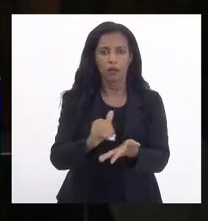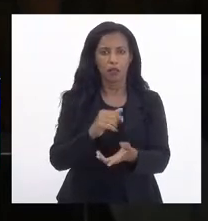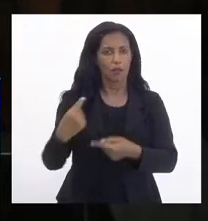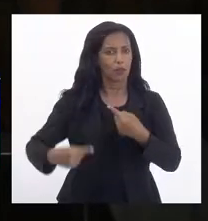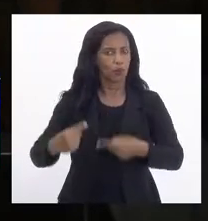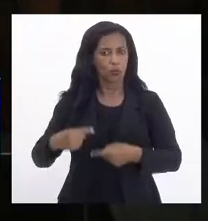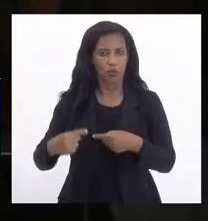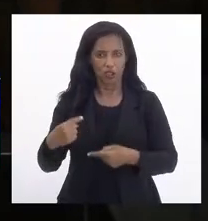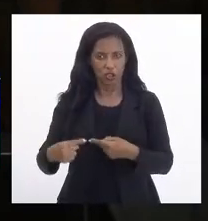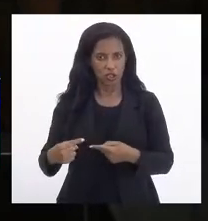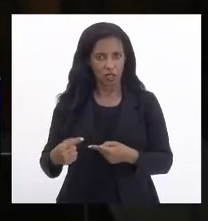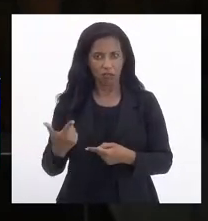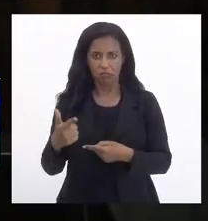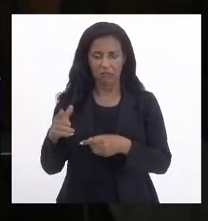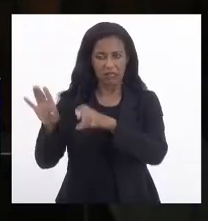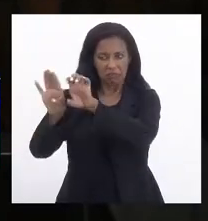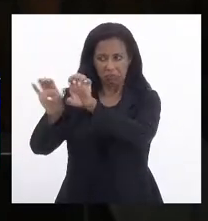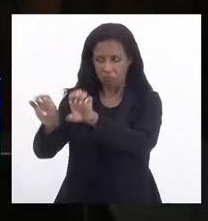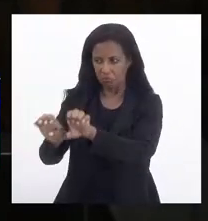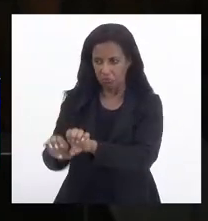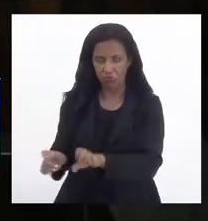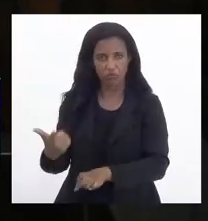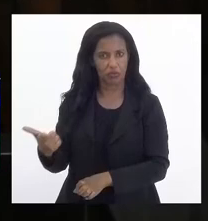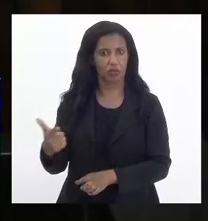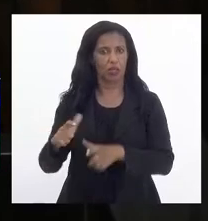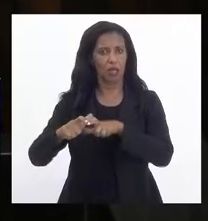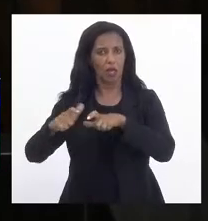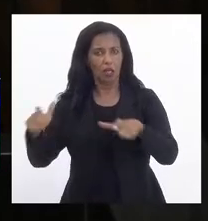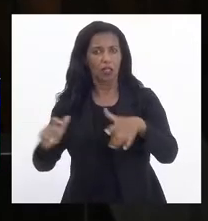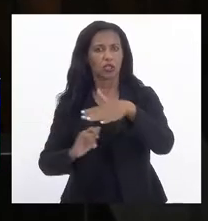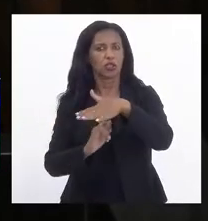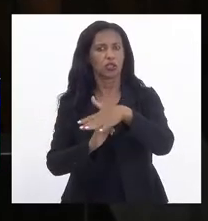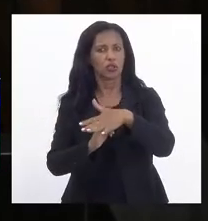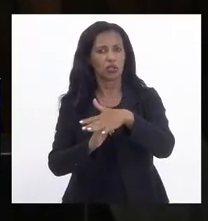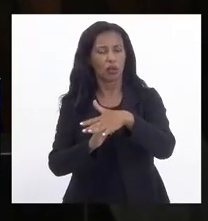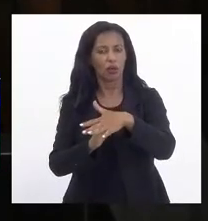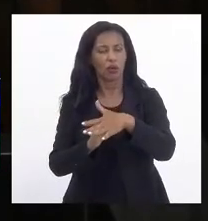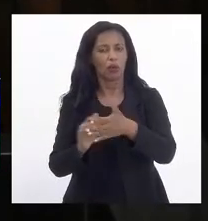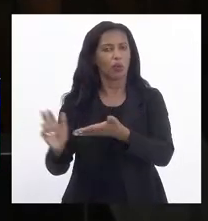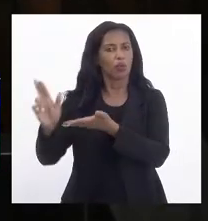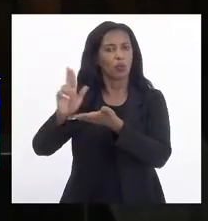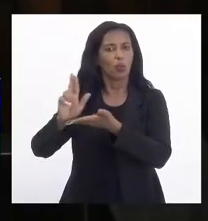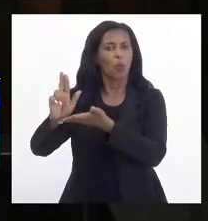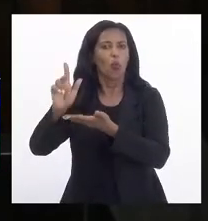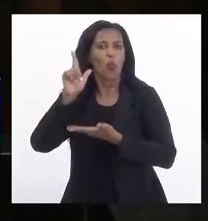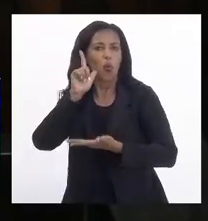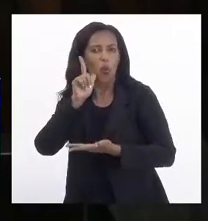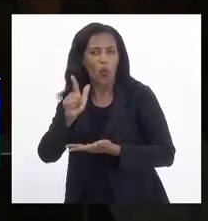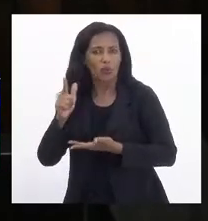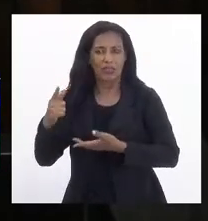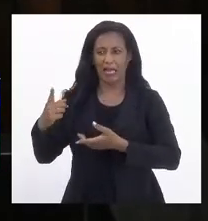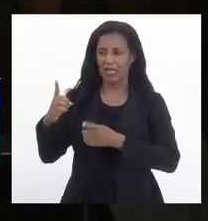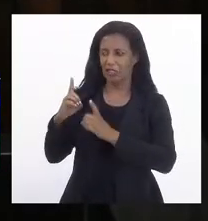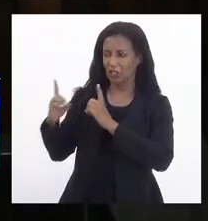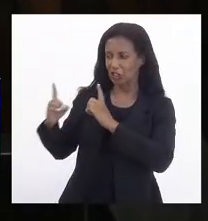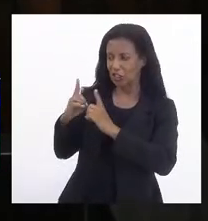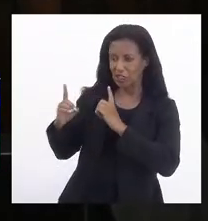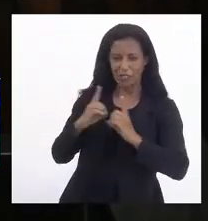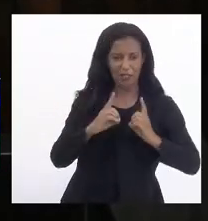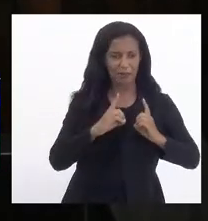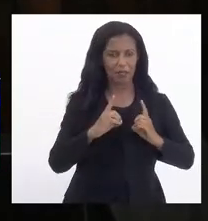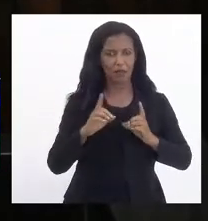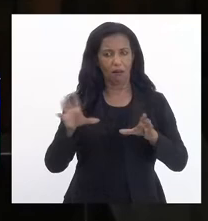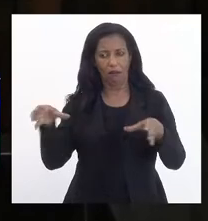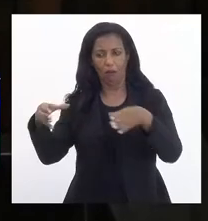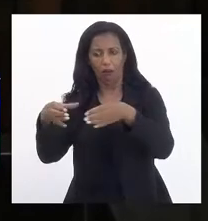ensino superior de forma mais estruturante, que as suas grandes instituições já universitárias conseguem ter suas dinâmicas de forma diferente, é importante